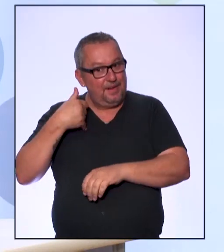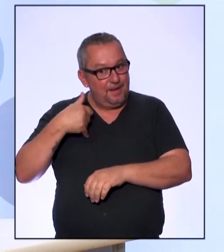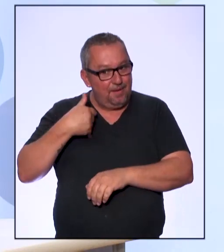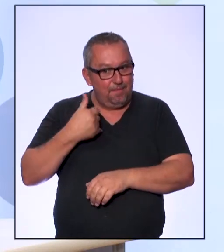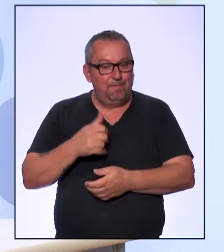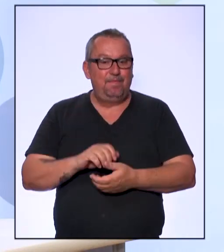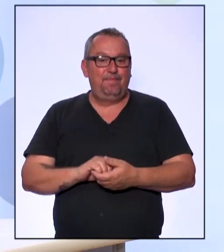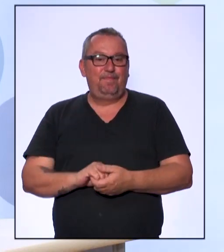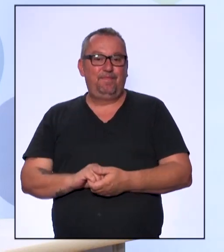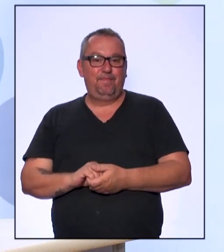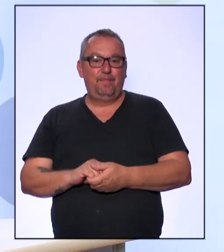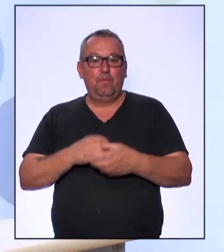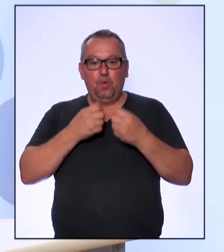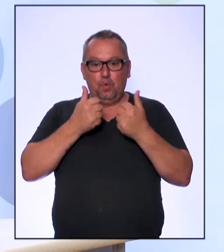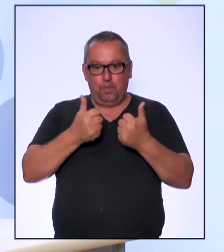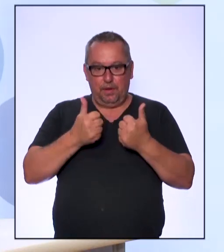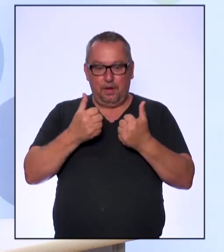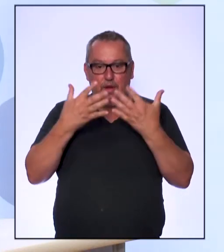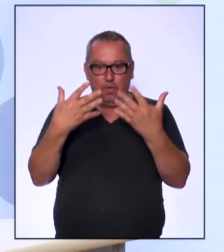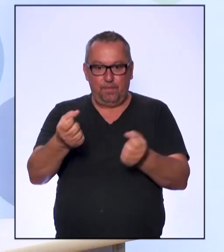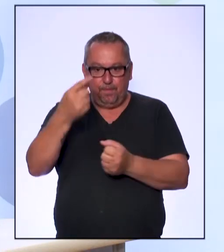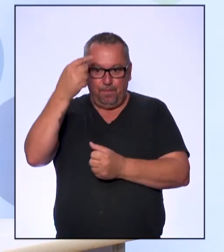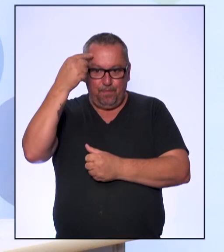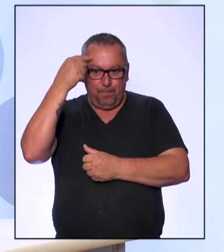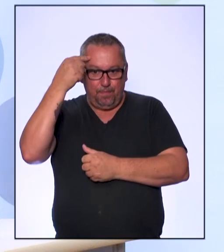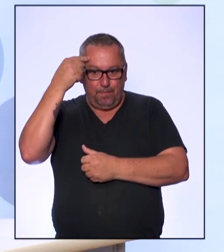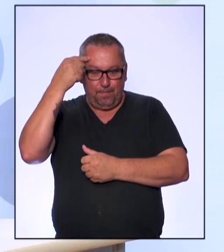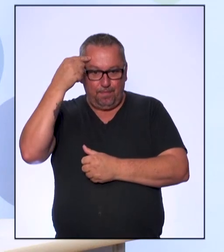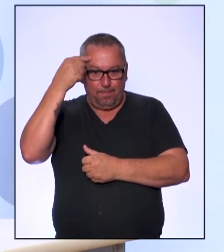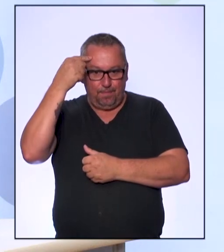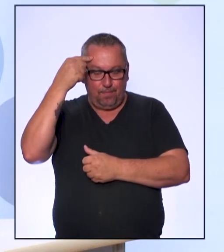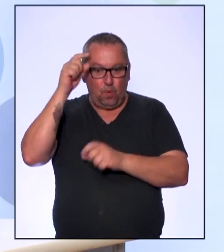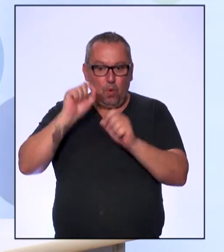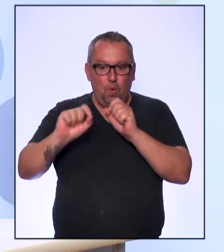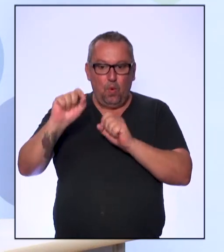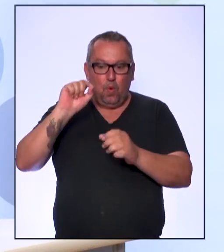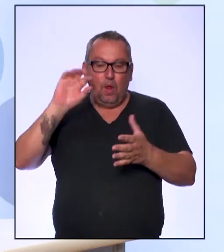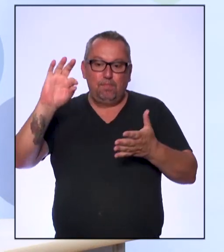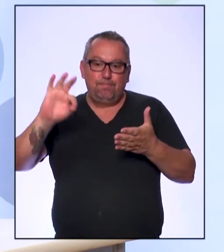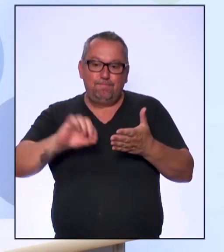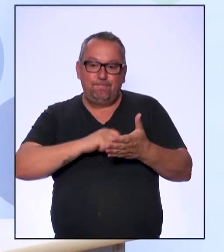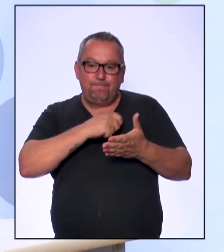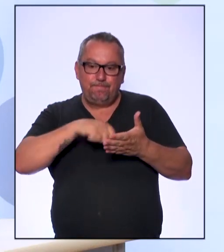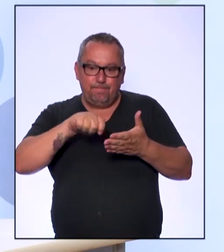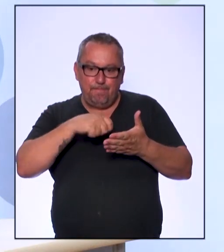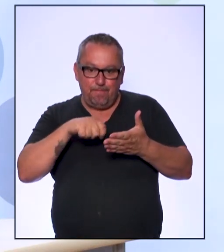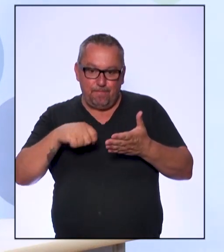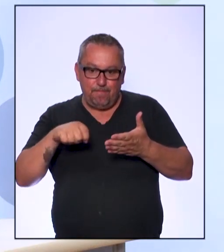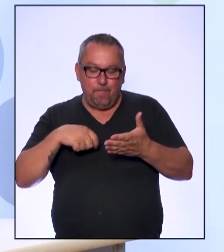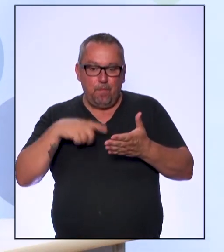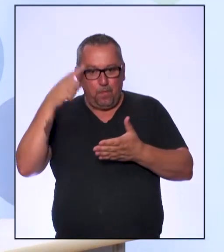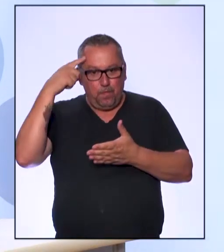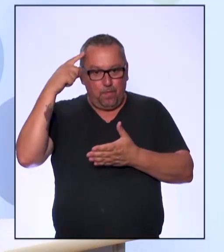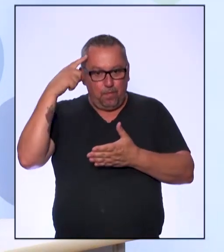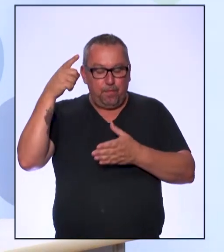bem. Então, vamos pensar agora o que a autora aborda sobre a tatuagem em menores de idade.